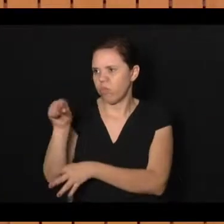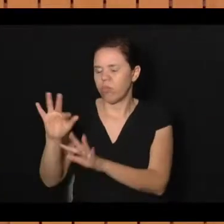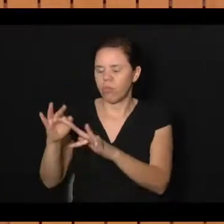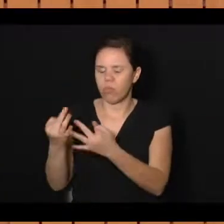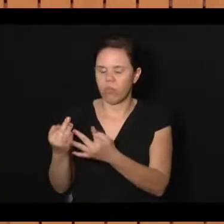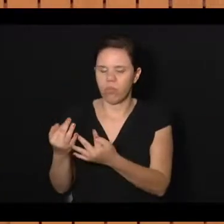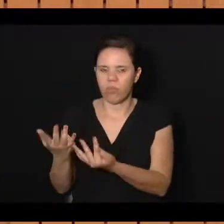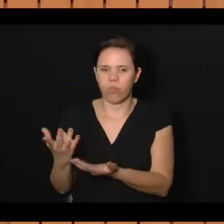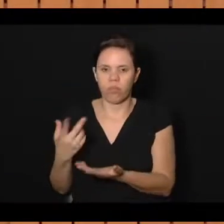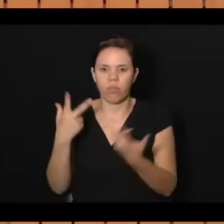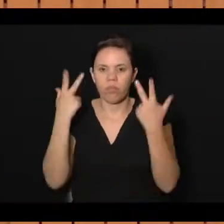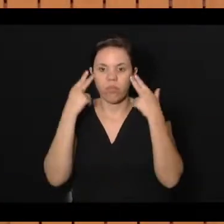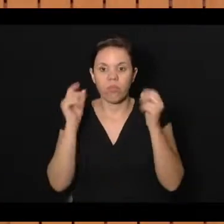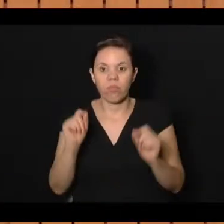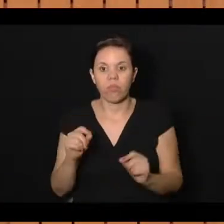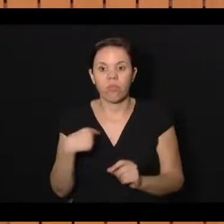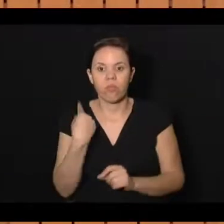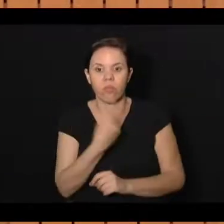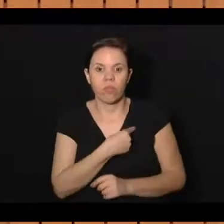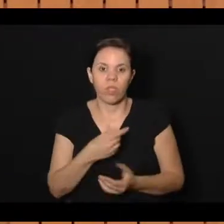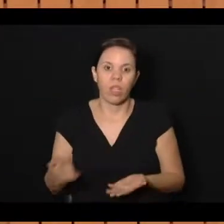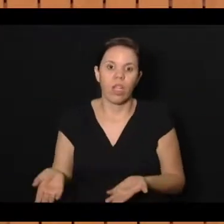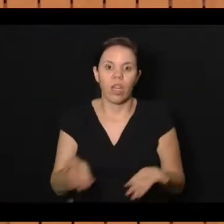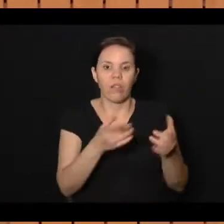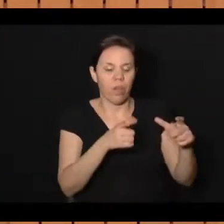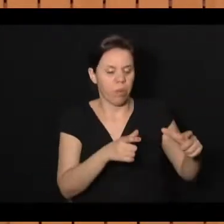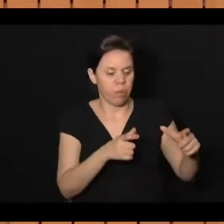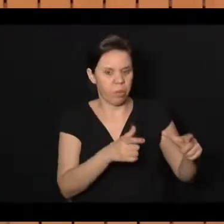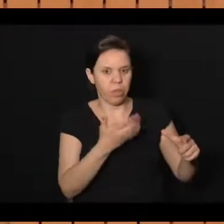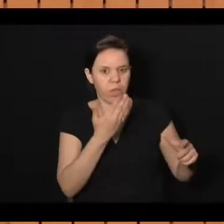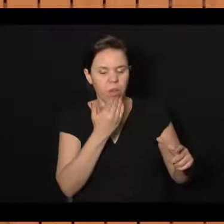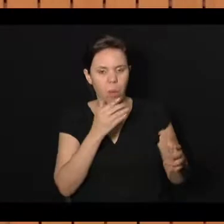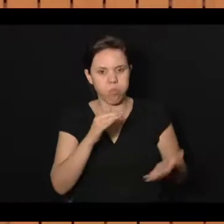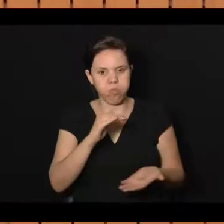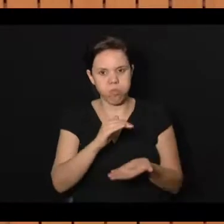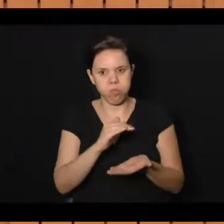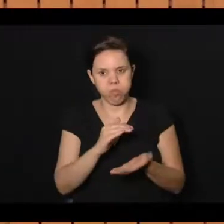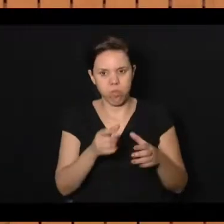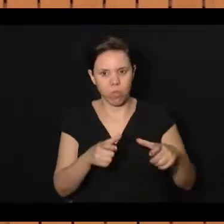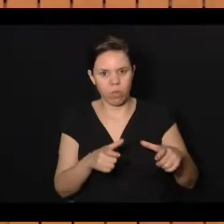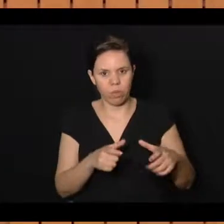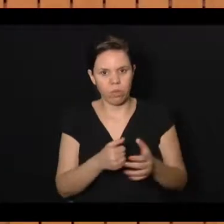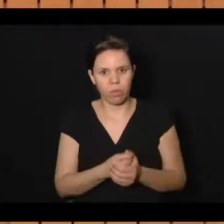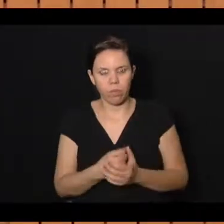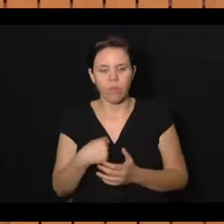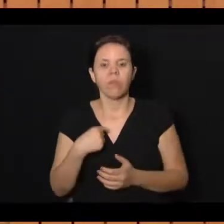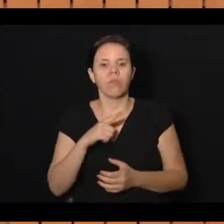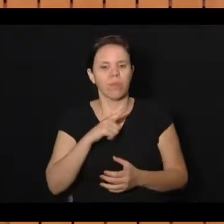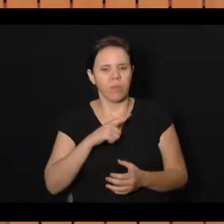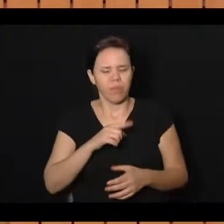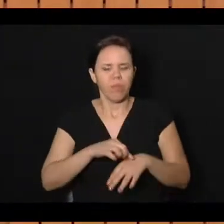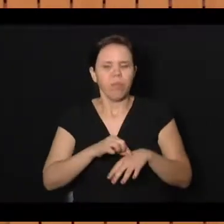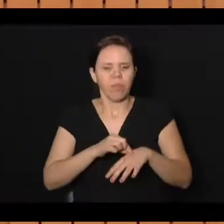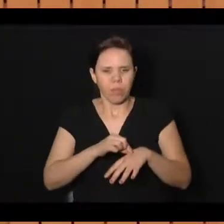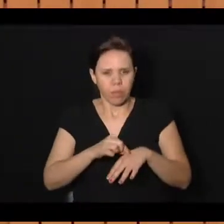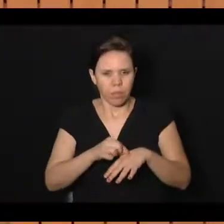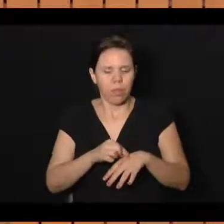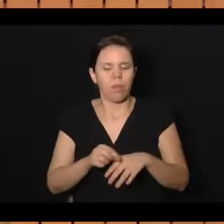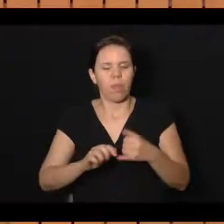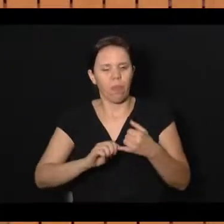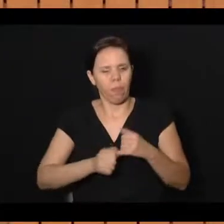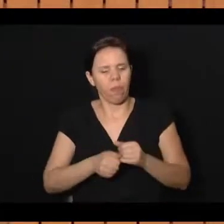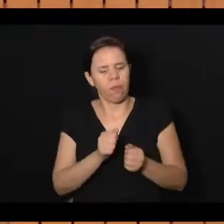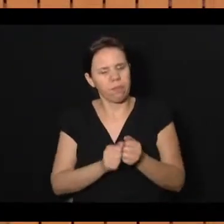é comum por exemplo nós levamos a marmita e nossa mytable gente espera enfatizar também tem mistura tem feijão arroz tudo